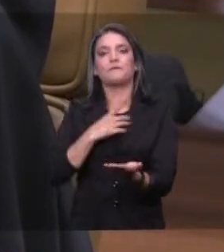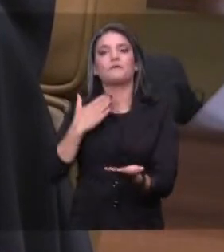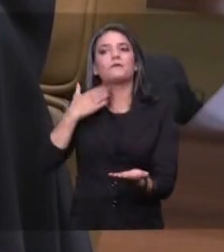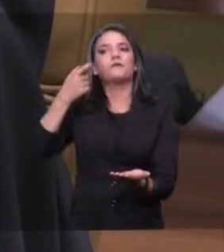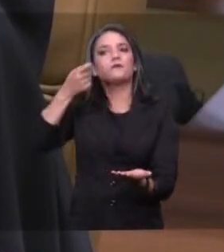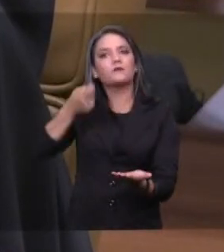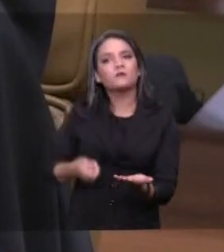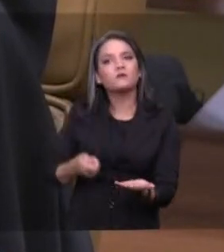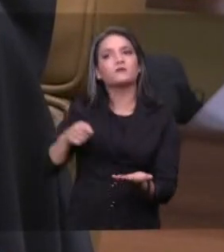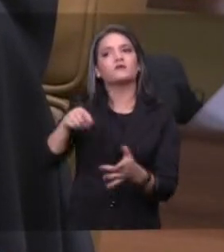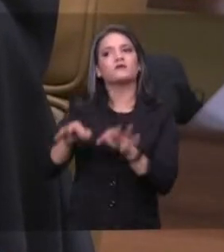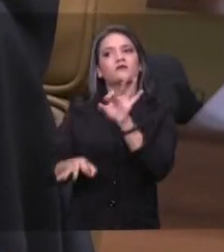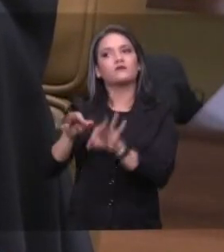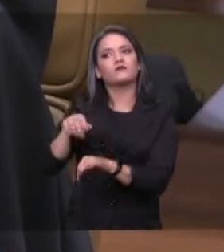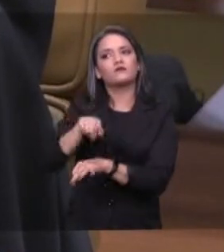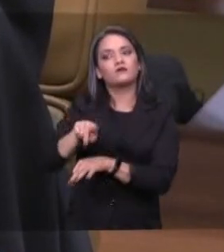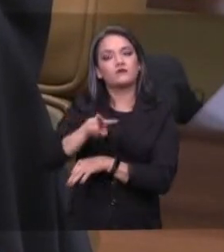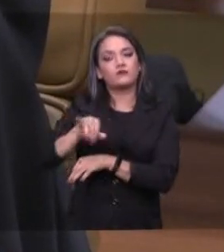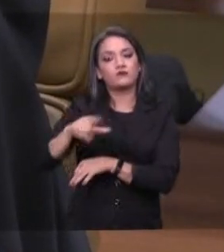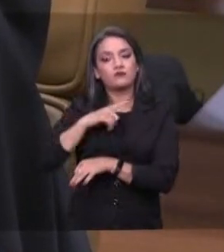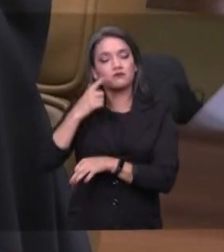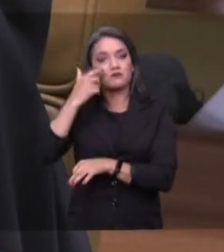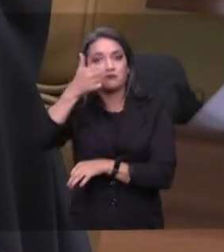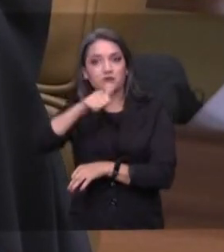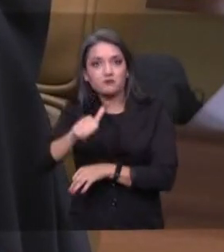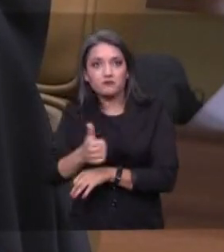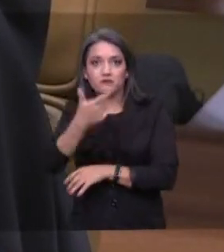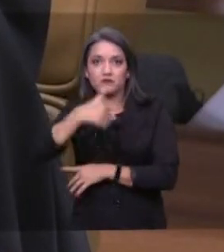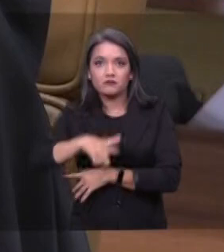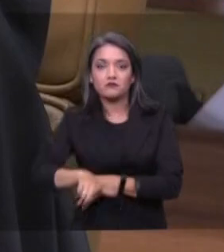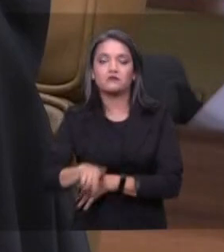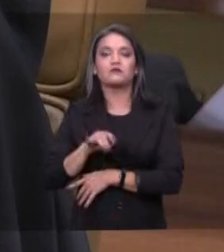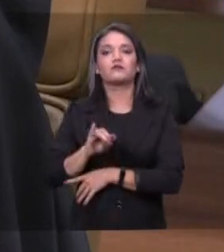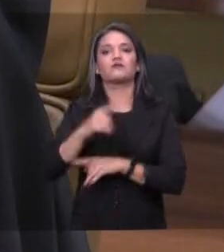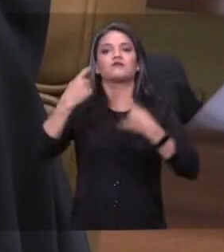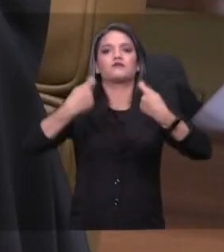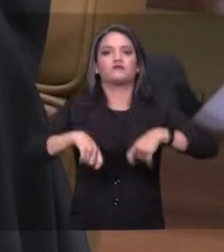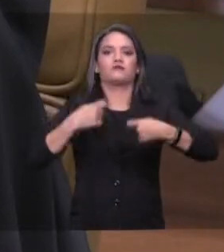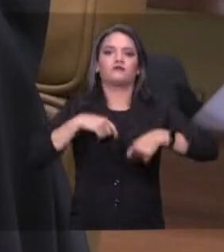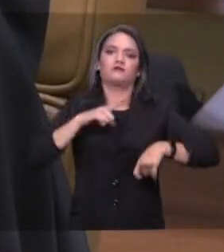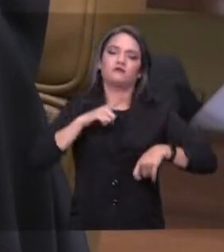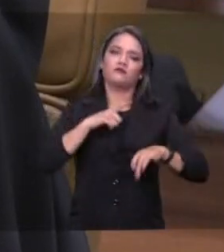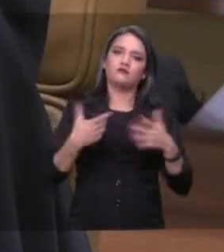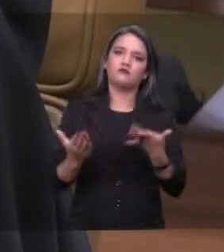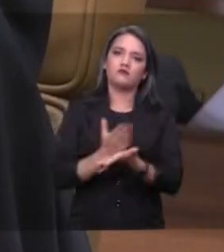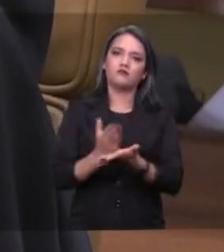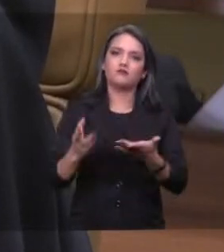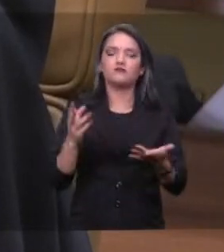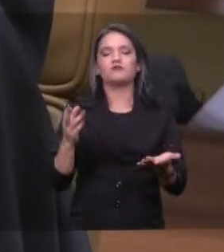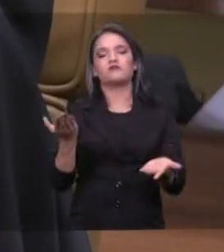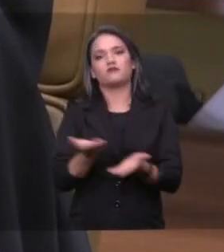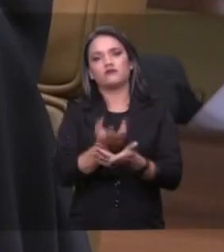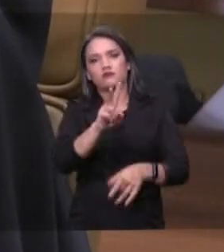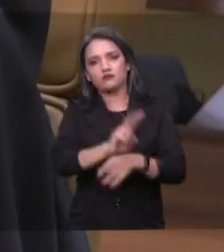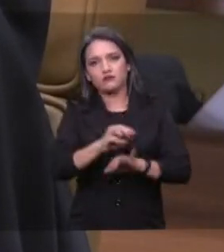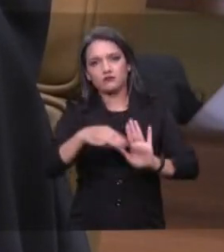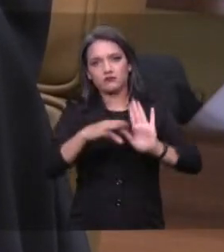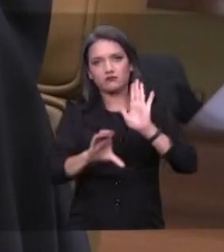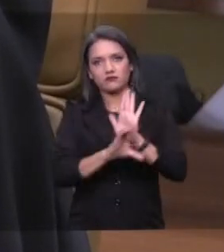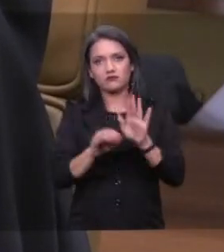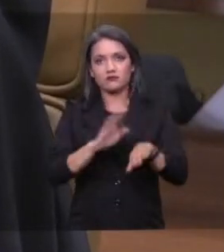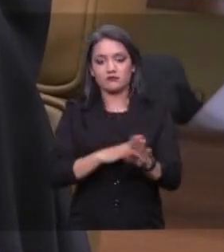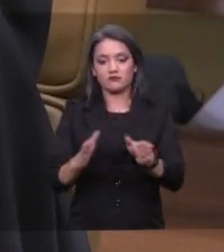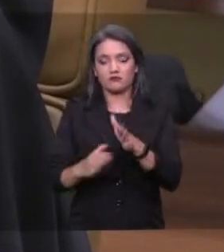da instrução em julgamento deverá reexaminar a necessidade das medidas cautelares em curso no prazo máximo de